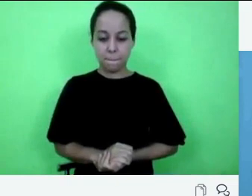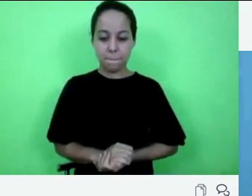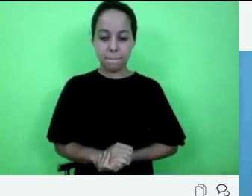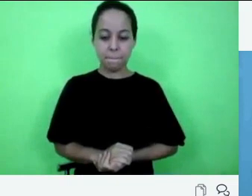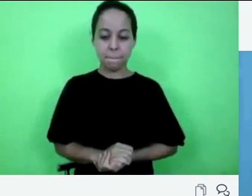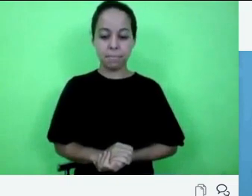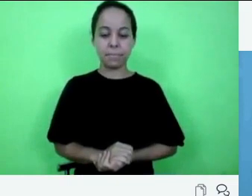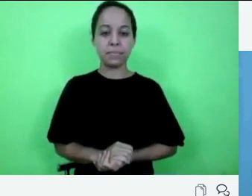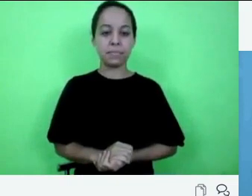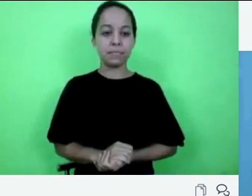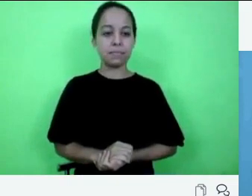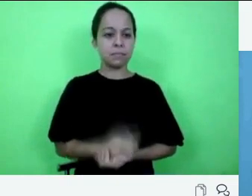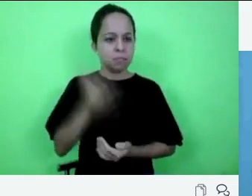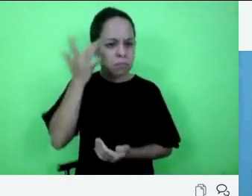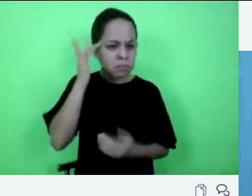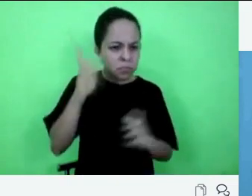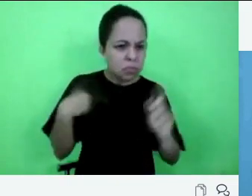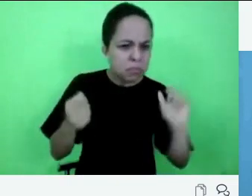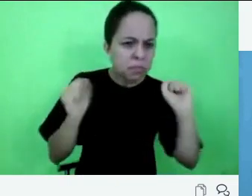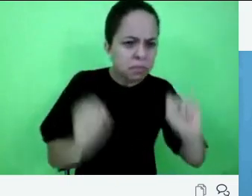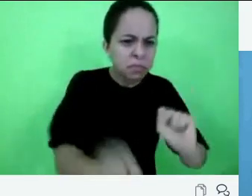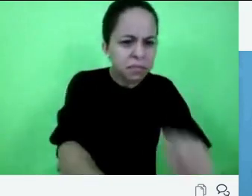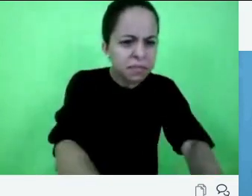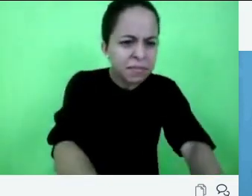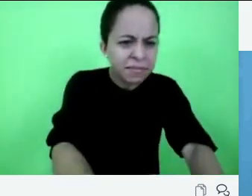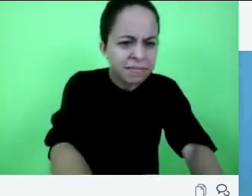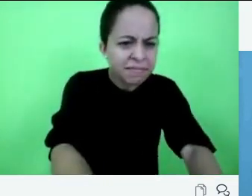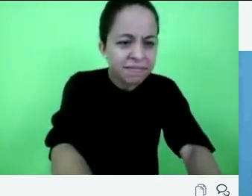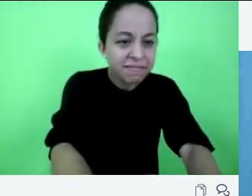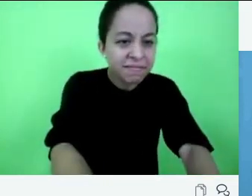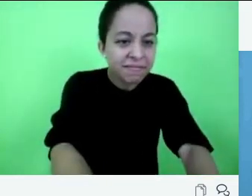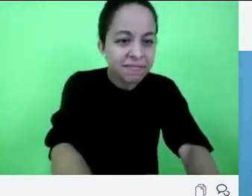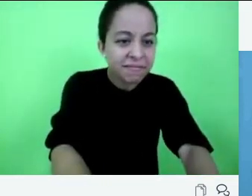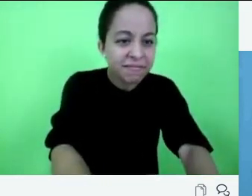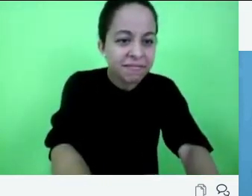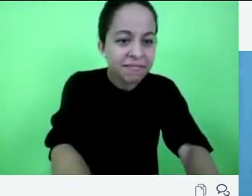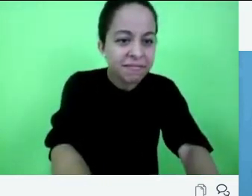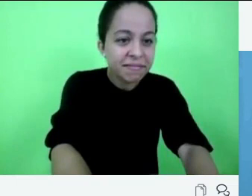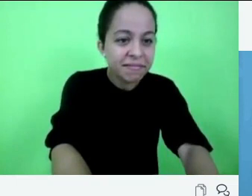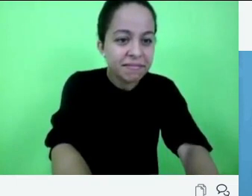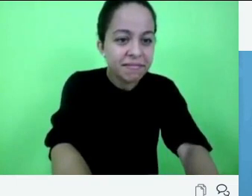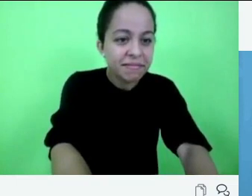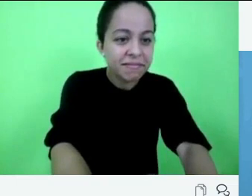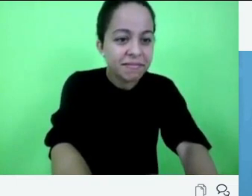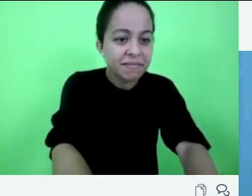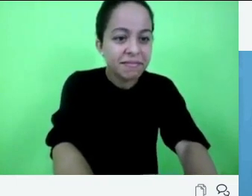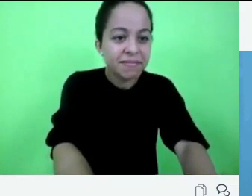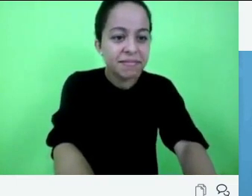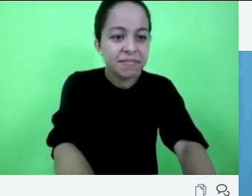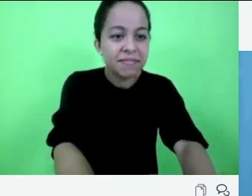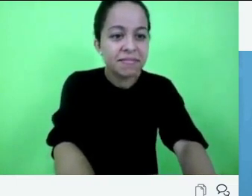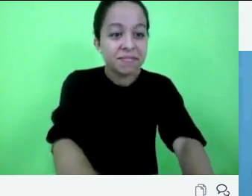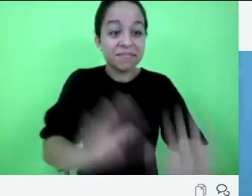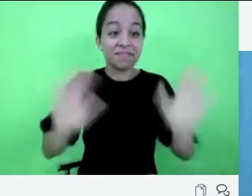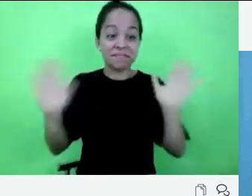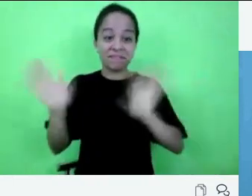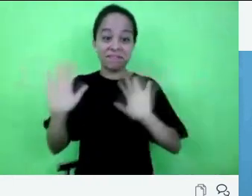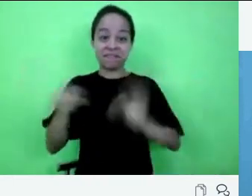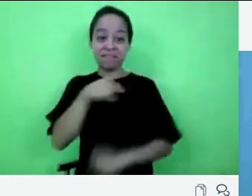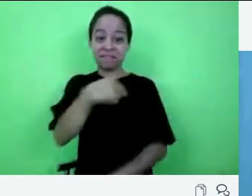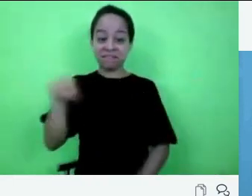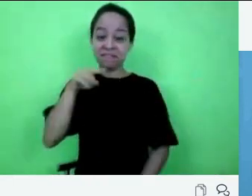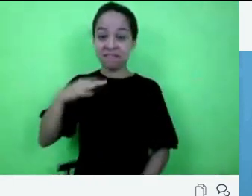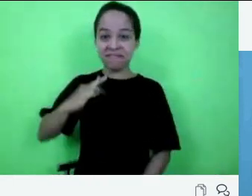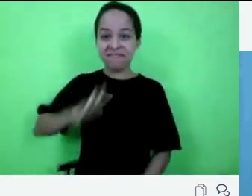Acho que podemos, né, Angélica? Então, tá bom, vamos lá. Prezados candidatos, boa tarde. Realizaremos